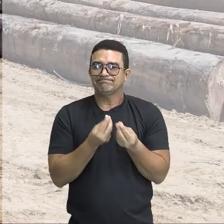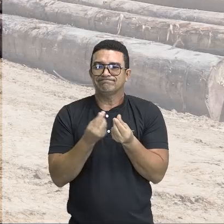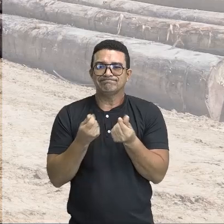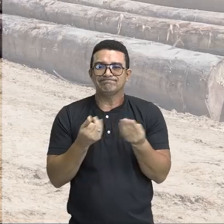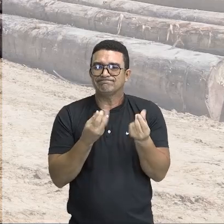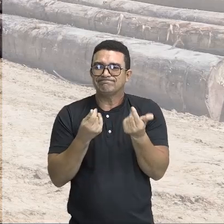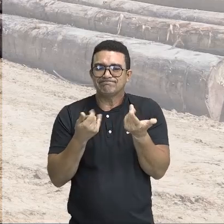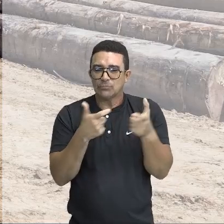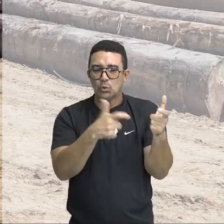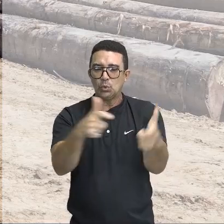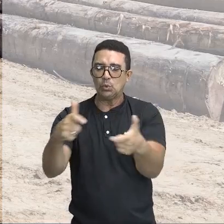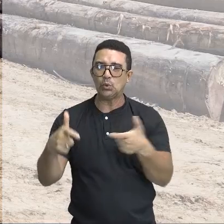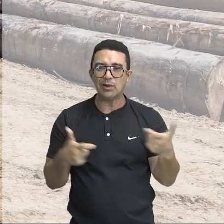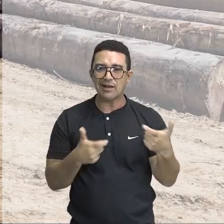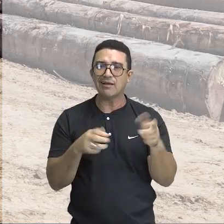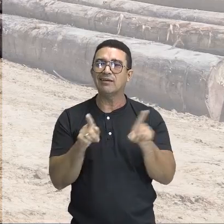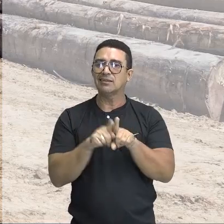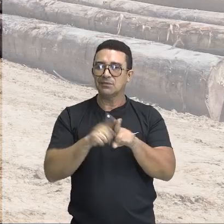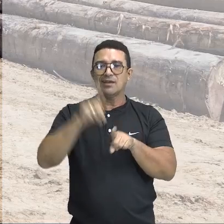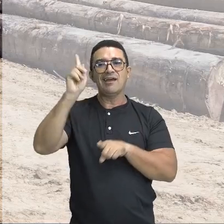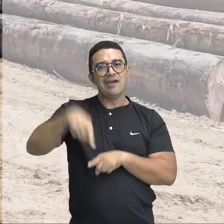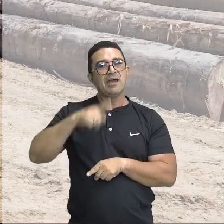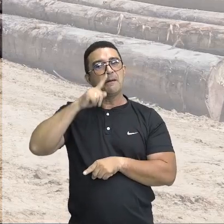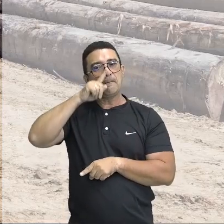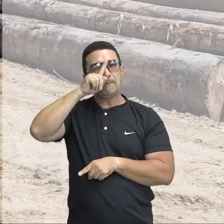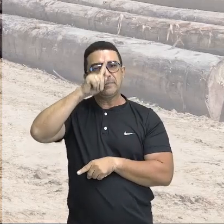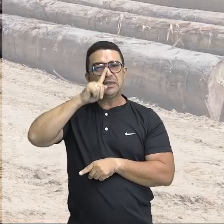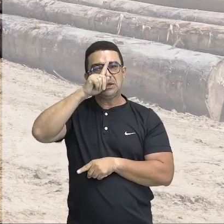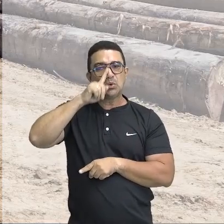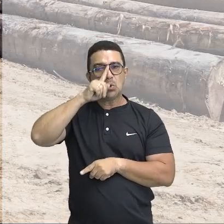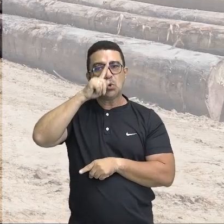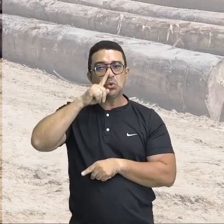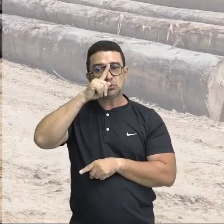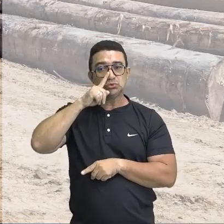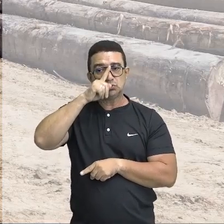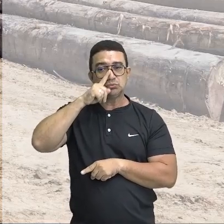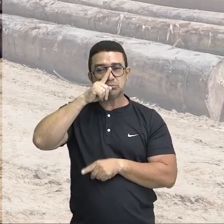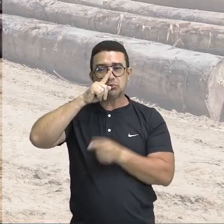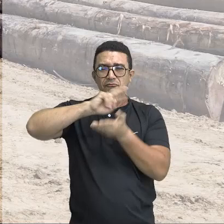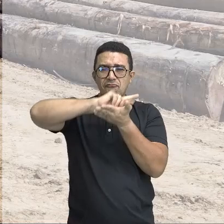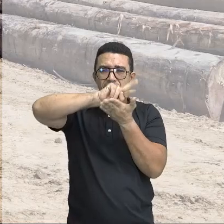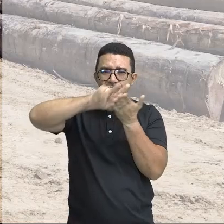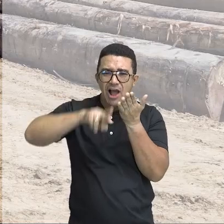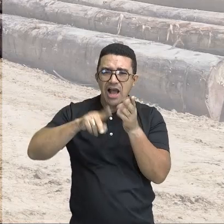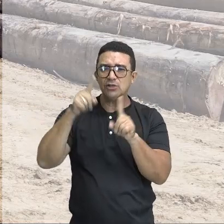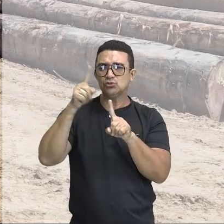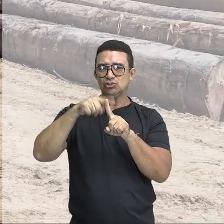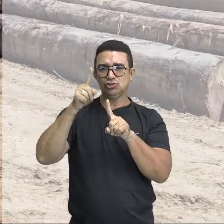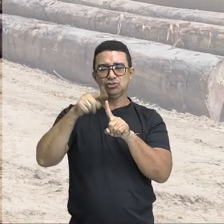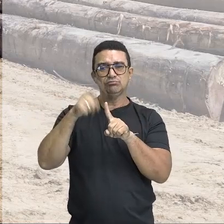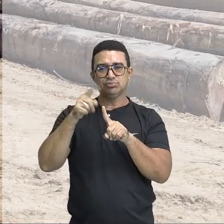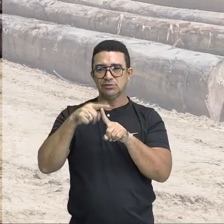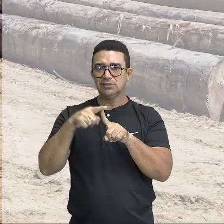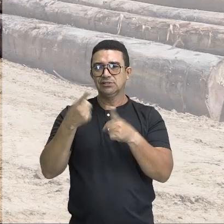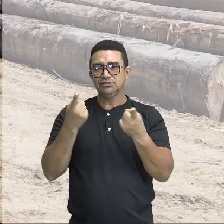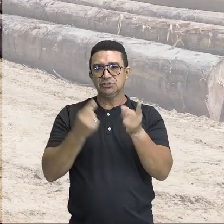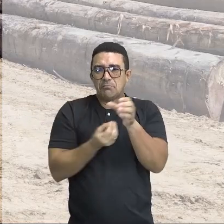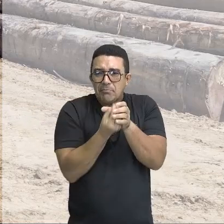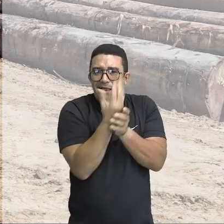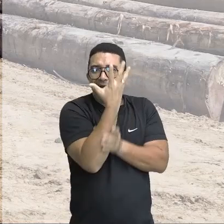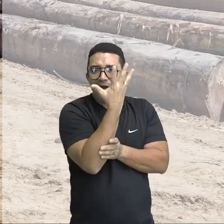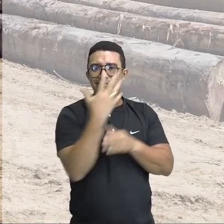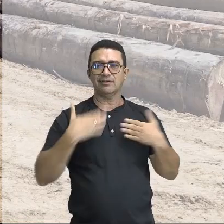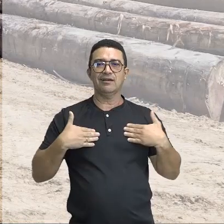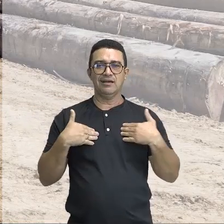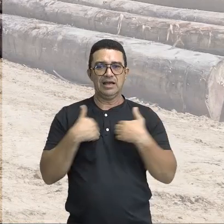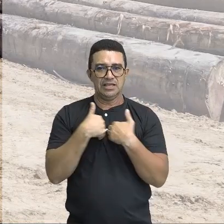habitat, eles acabam ameaçando a sobrevivência de espécies, de várias espécies que vão existir aqui